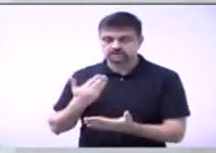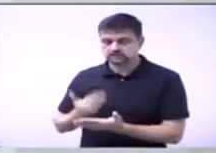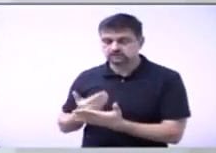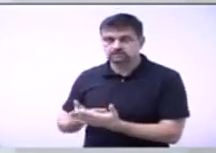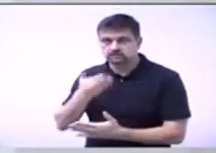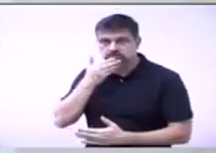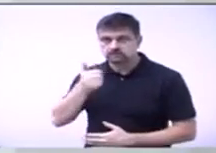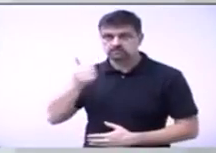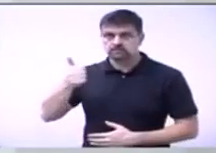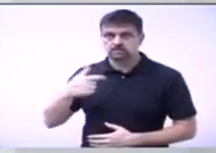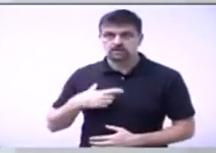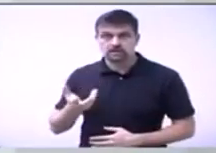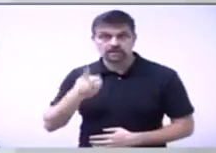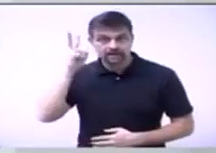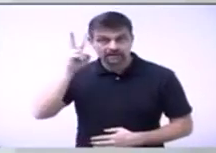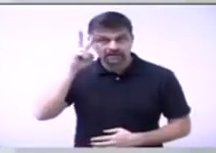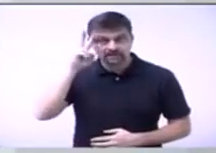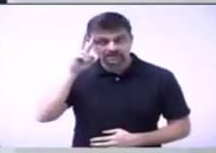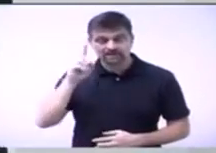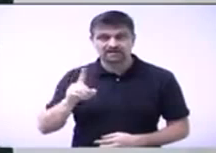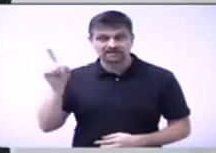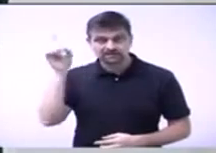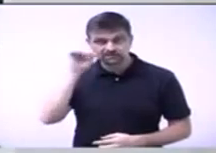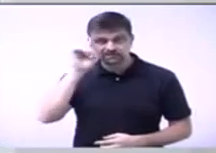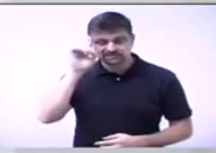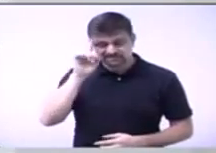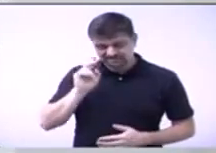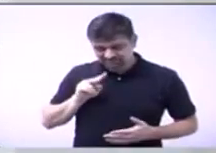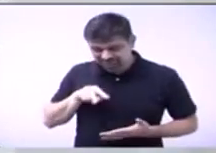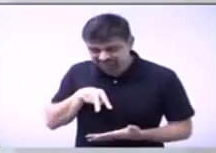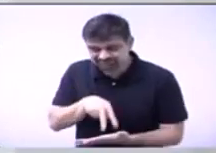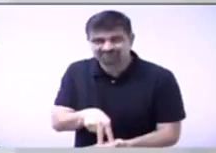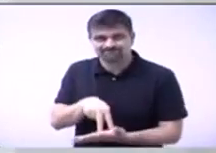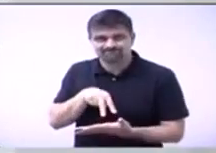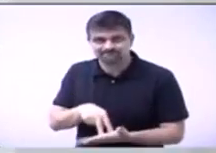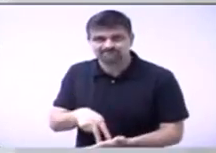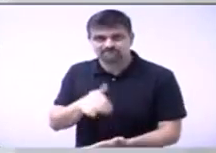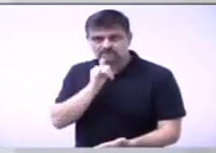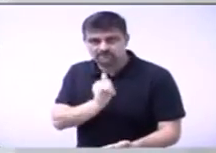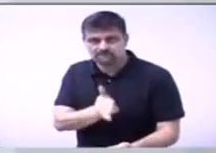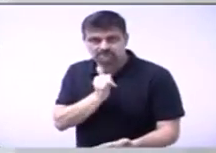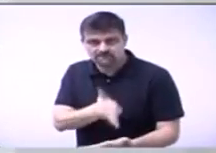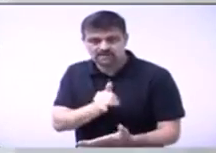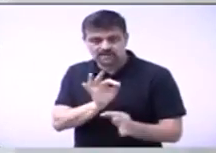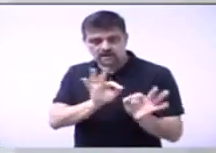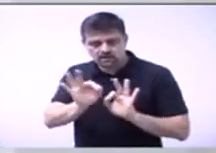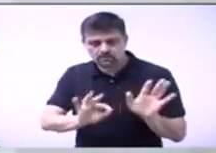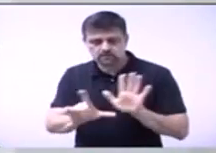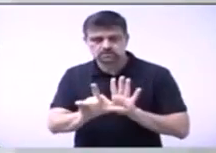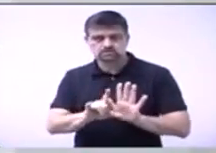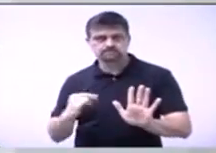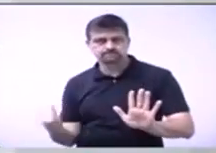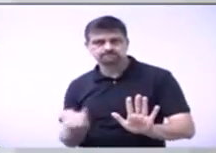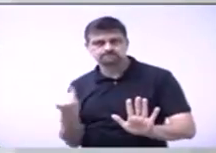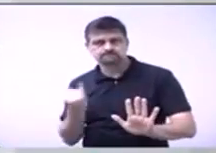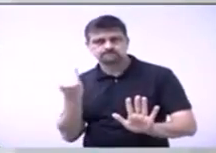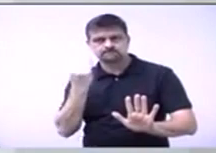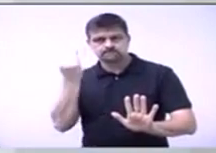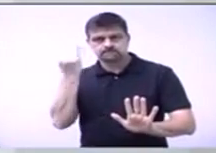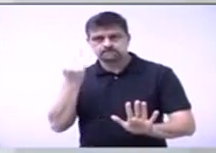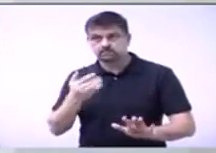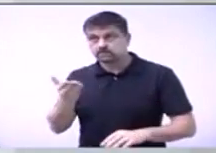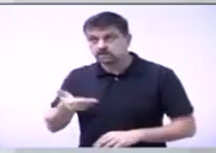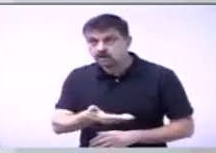cada um desses dias eu não deixei de frisar a importância desse projeto. A importância de defender